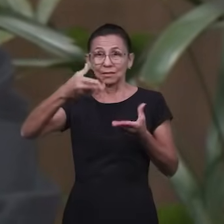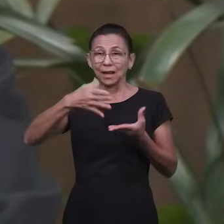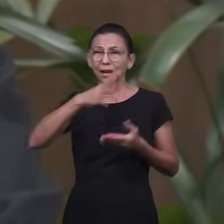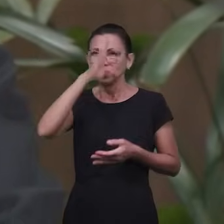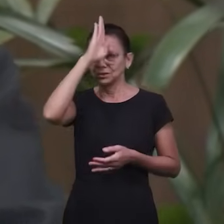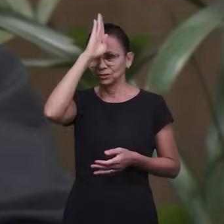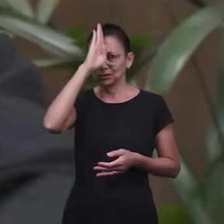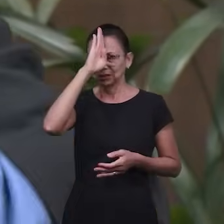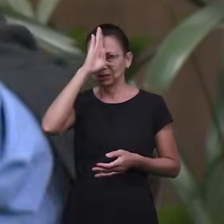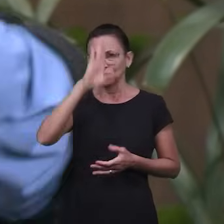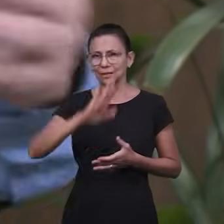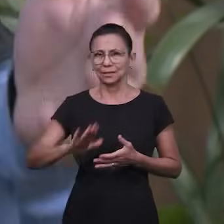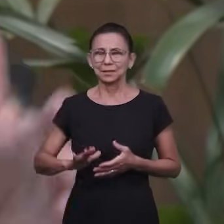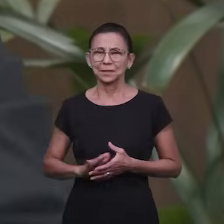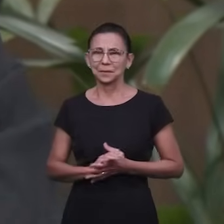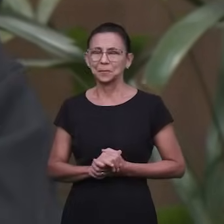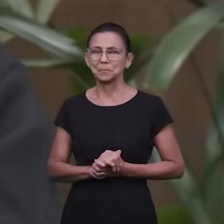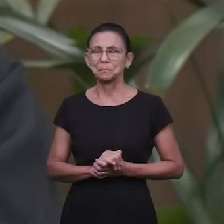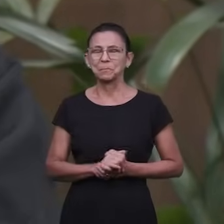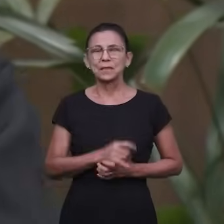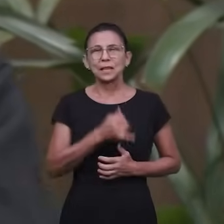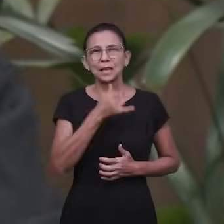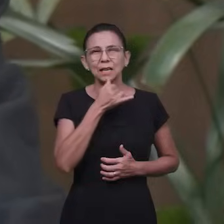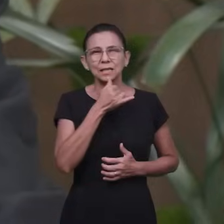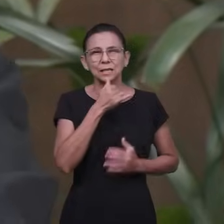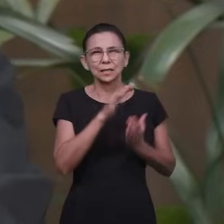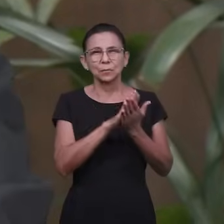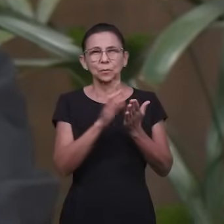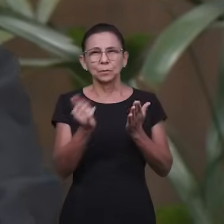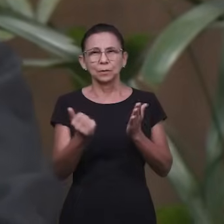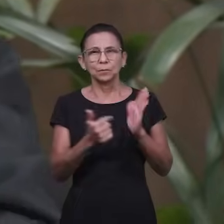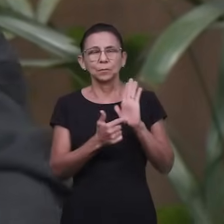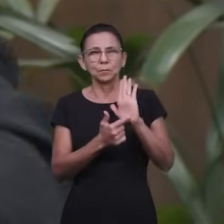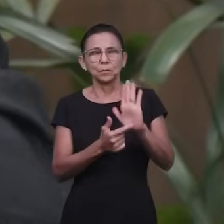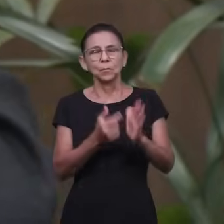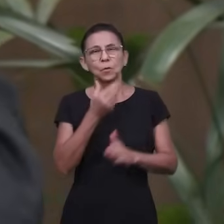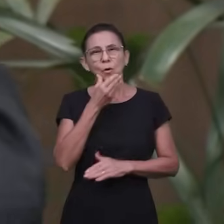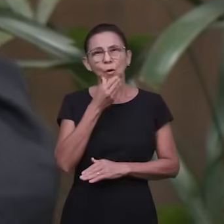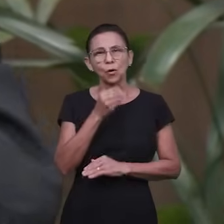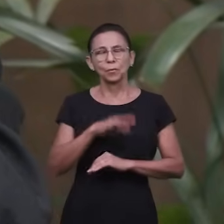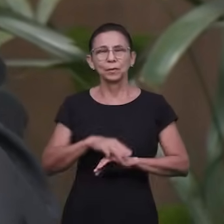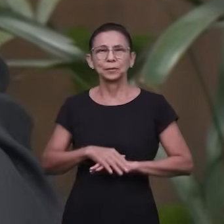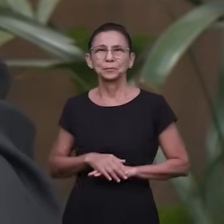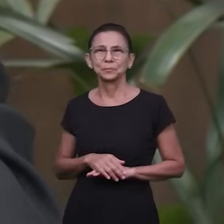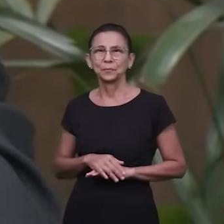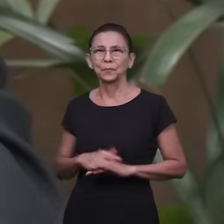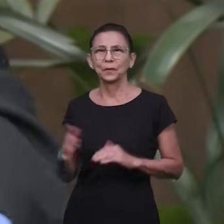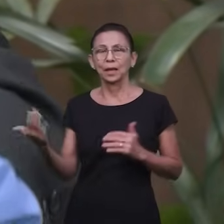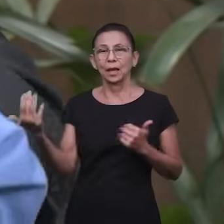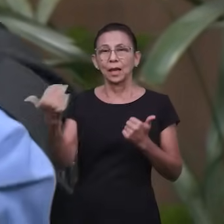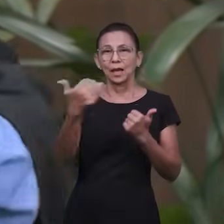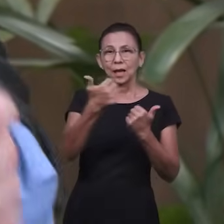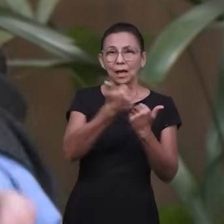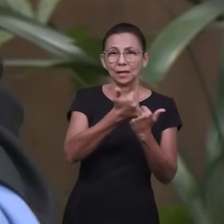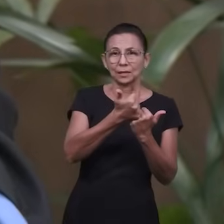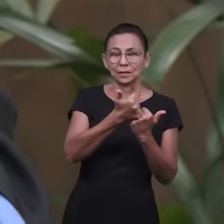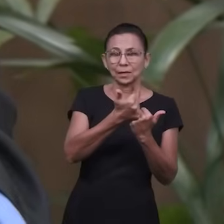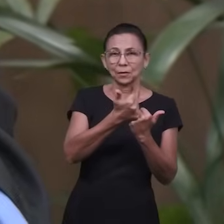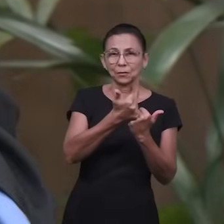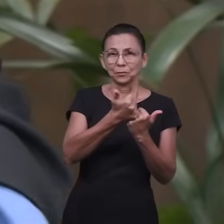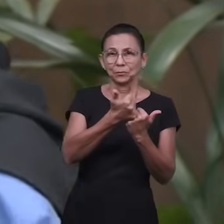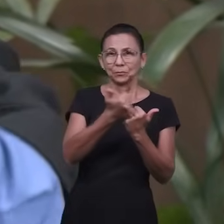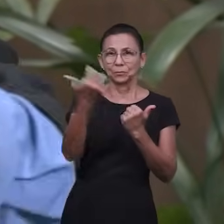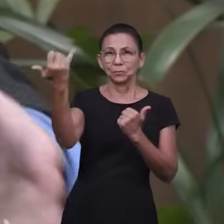né? Naamã queria pagar lá com suas ofertas. Isso. Eliseu nem apareceu, ele só deu a